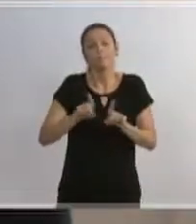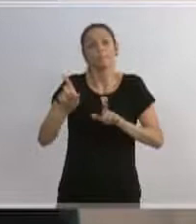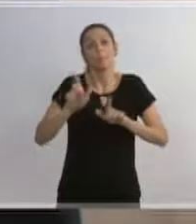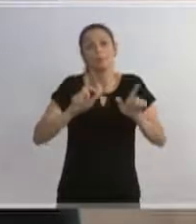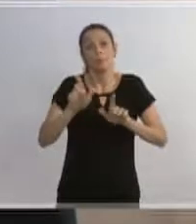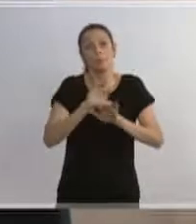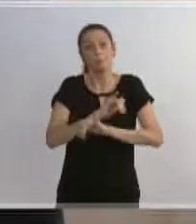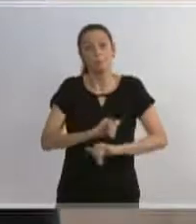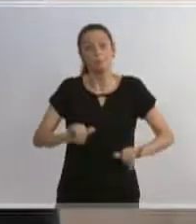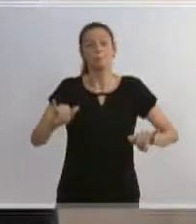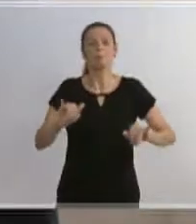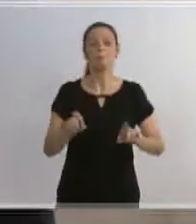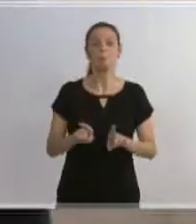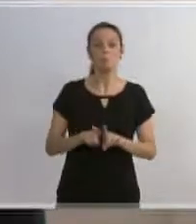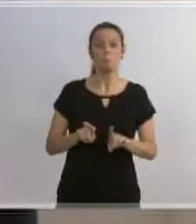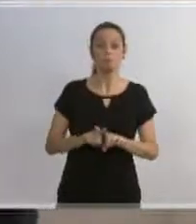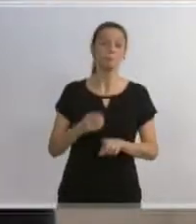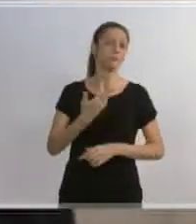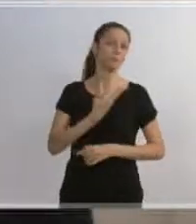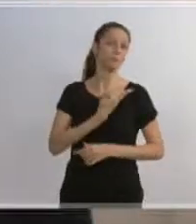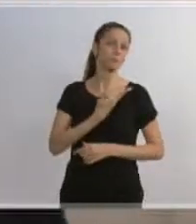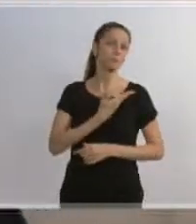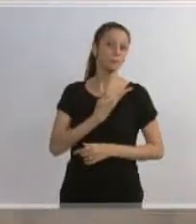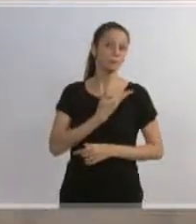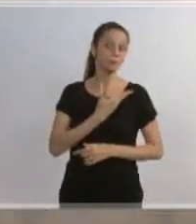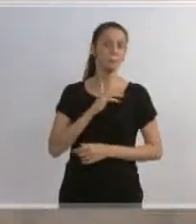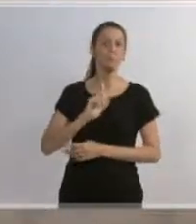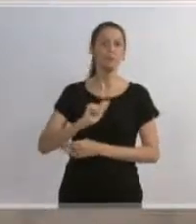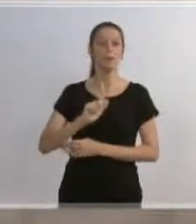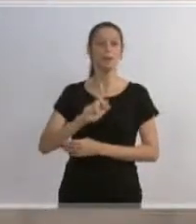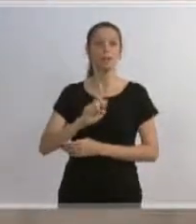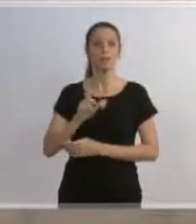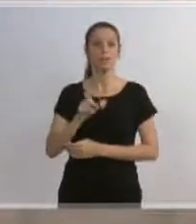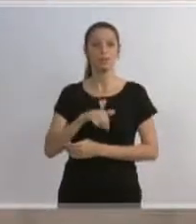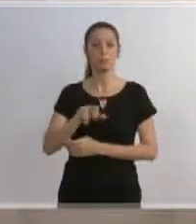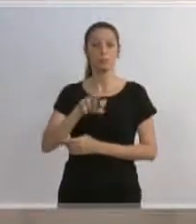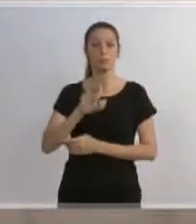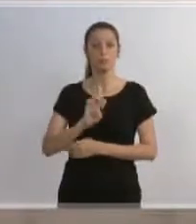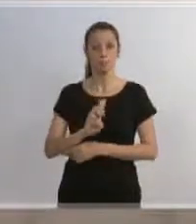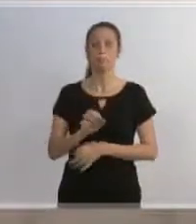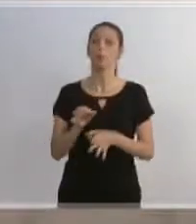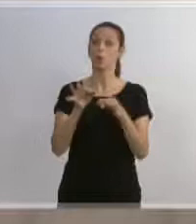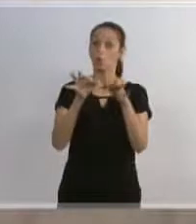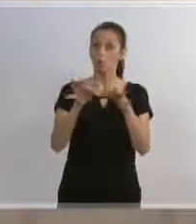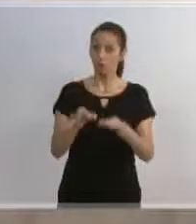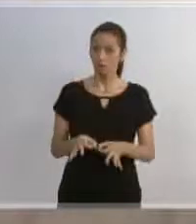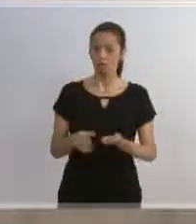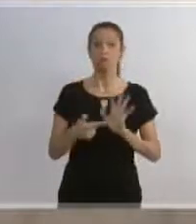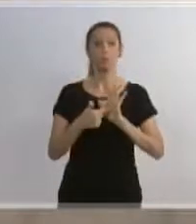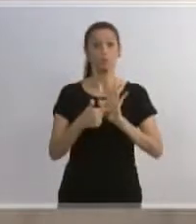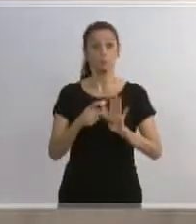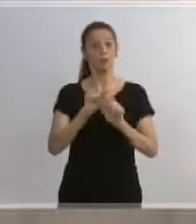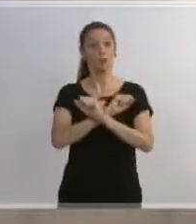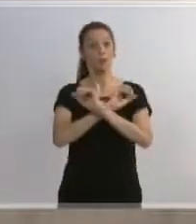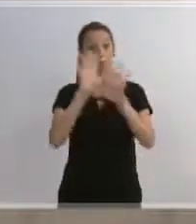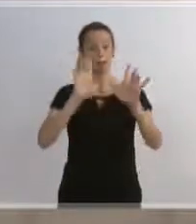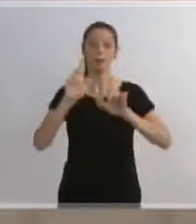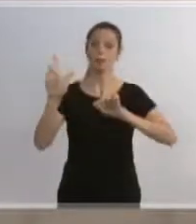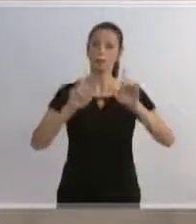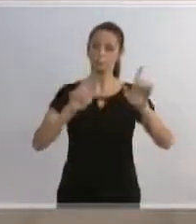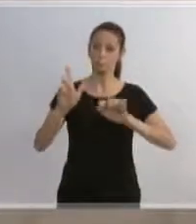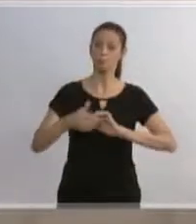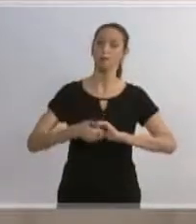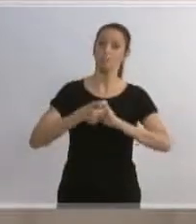exceção do nosso amigo Alexandre Gonçalves, que foi correto e justo, colocou a coisa certa, realmente, sua